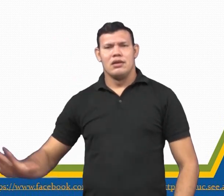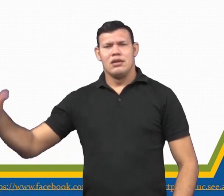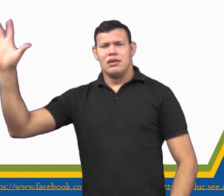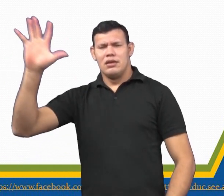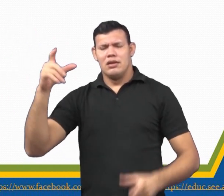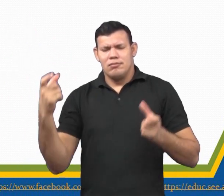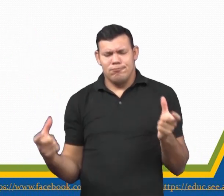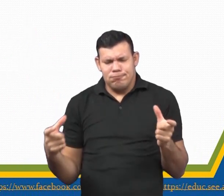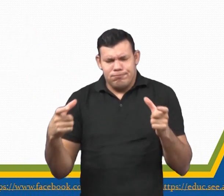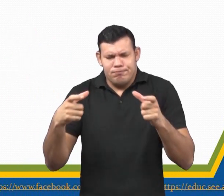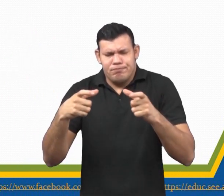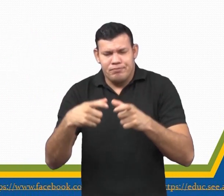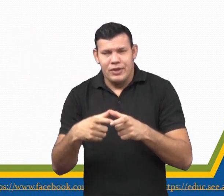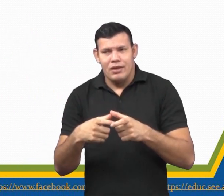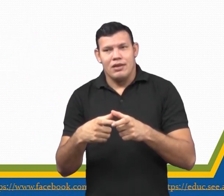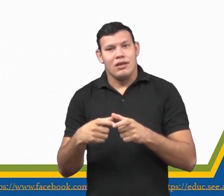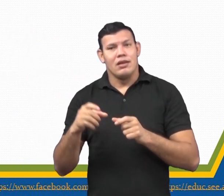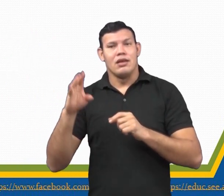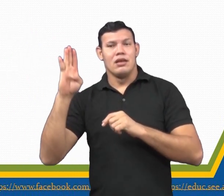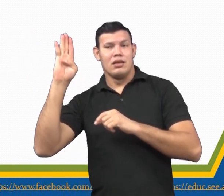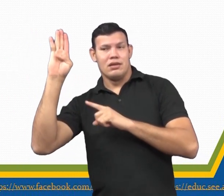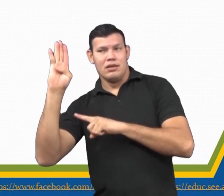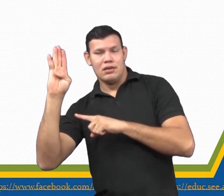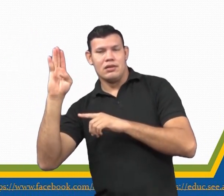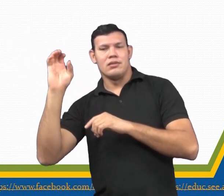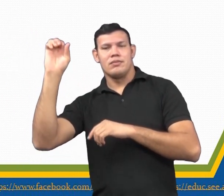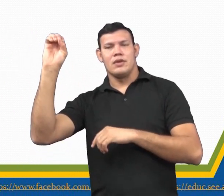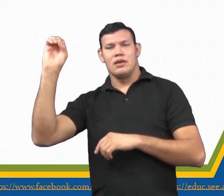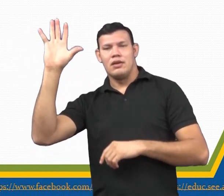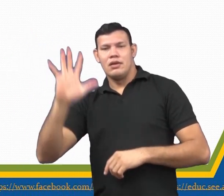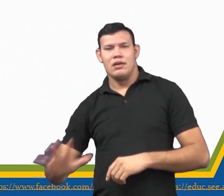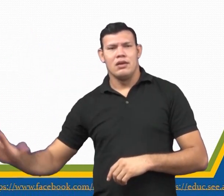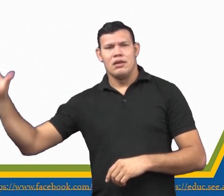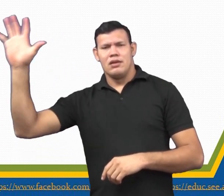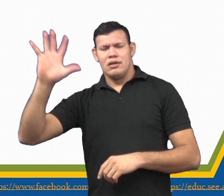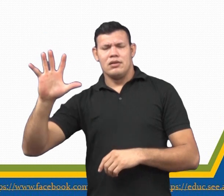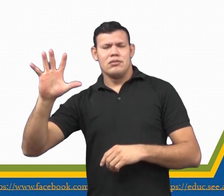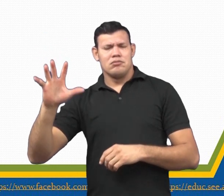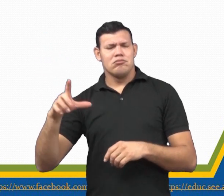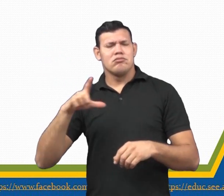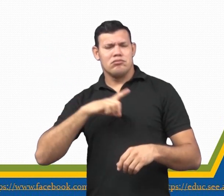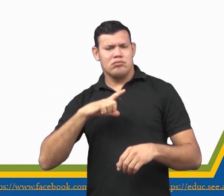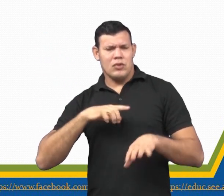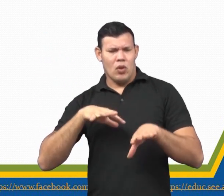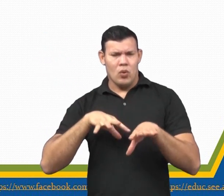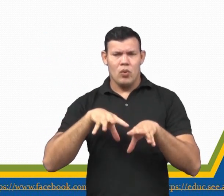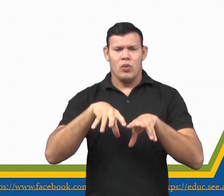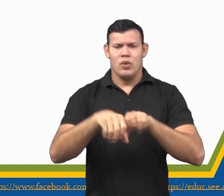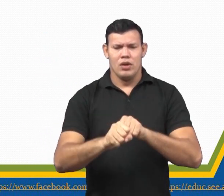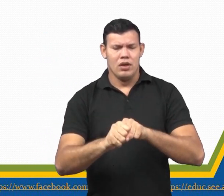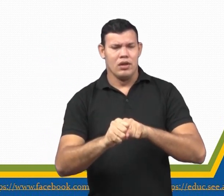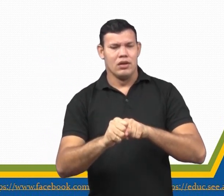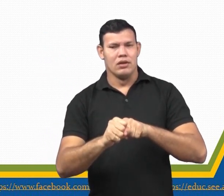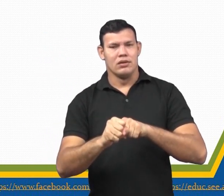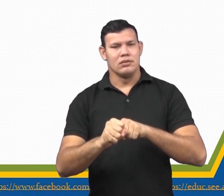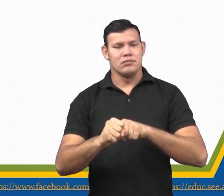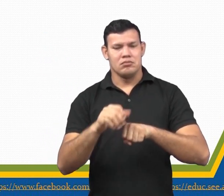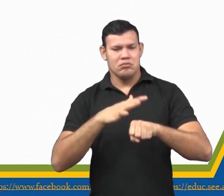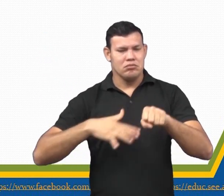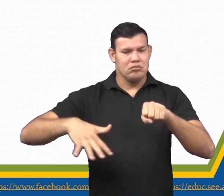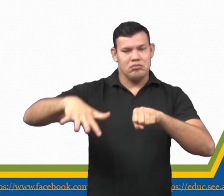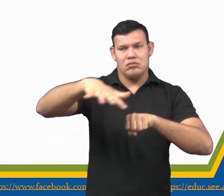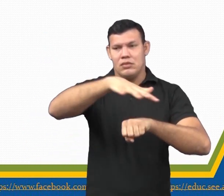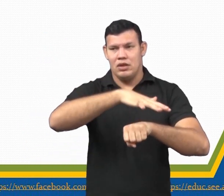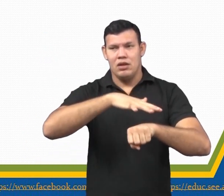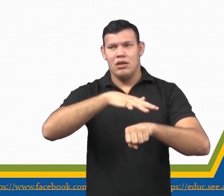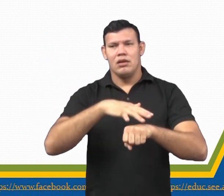continente terrestre. Letra B. A Oceania é um continente formado por uma massa continental, a Austrália,